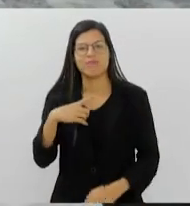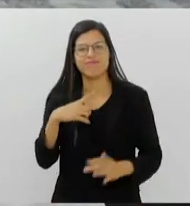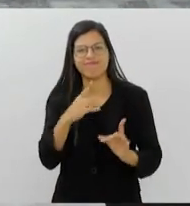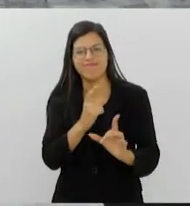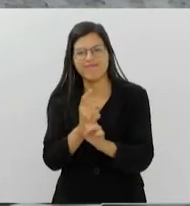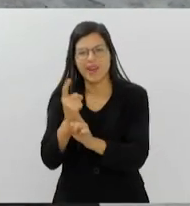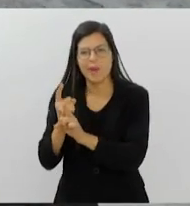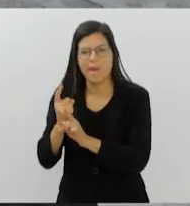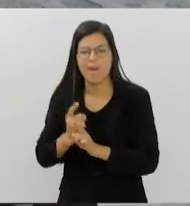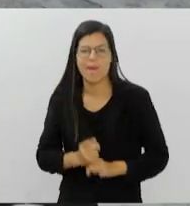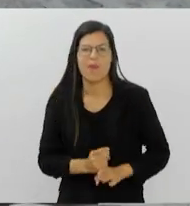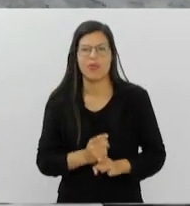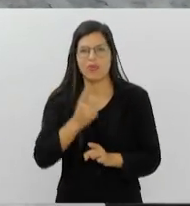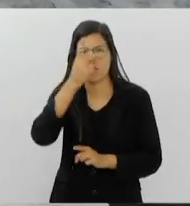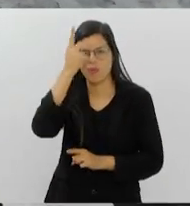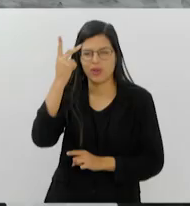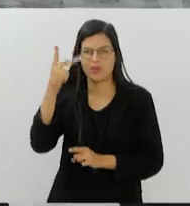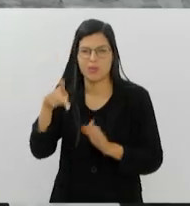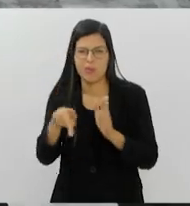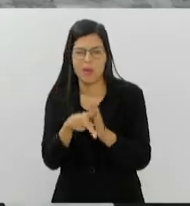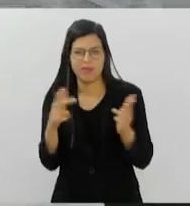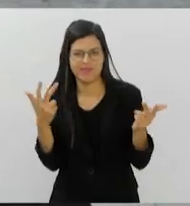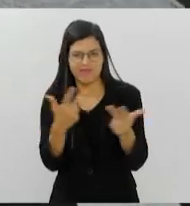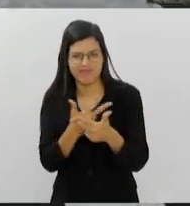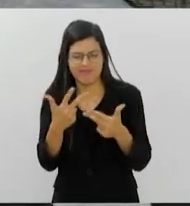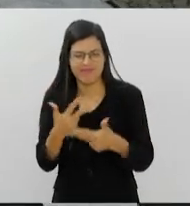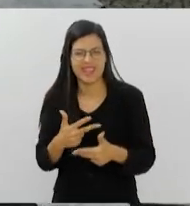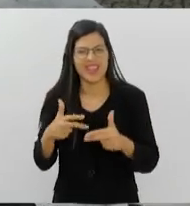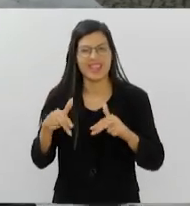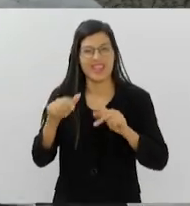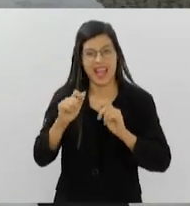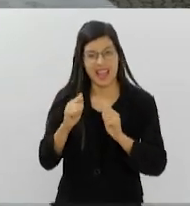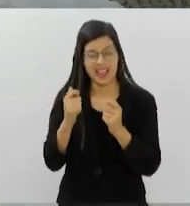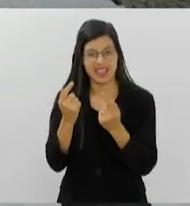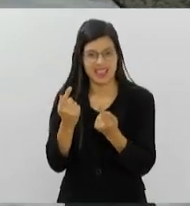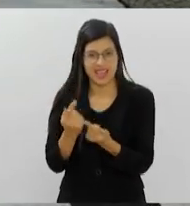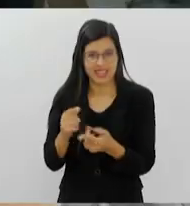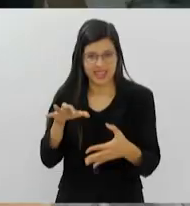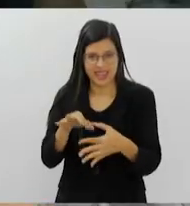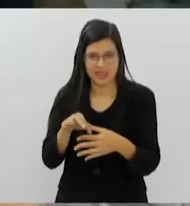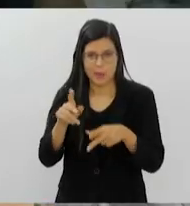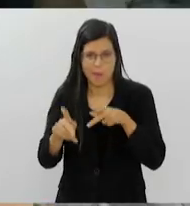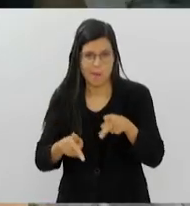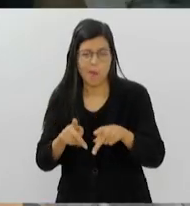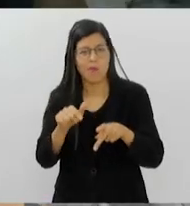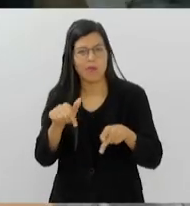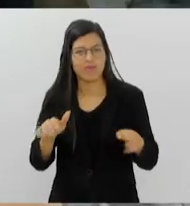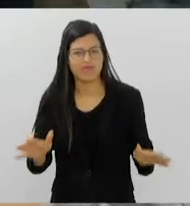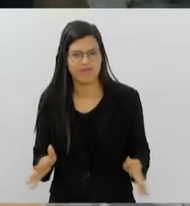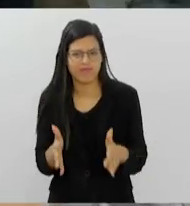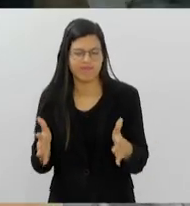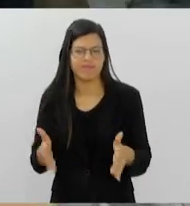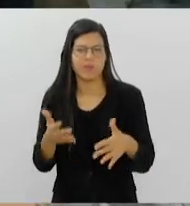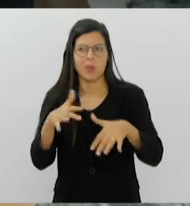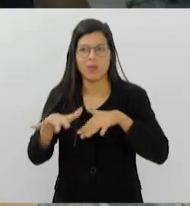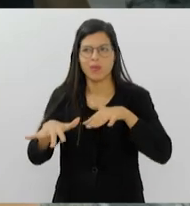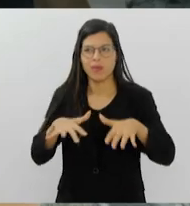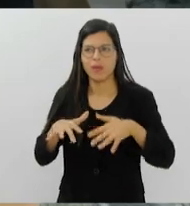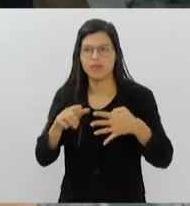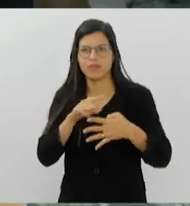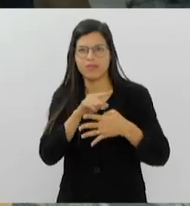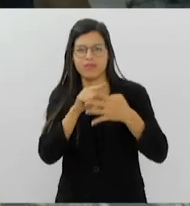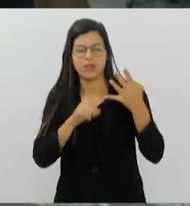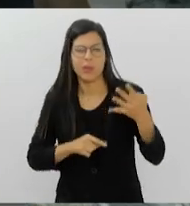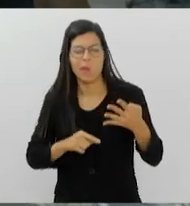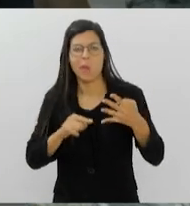da cena do Hip Hop na Casa do Povo é mais um incentivo ao movimento. A gente traz os quatro elementos físicos do